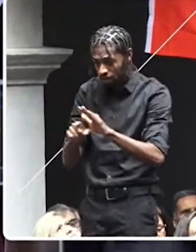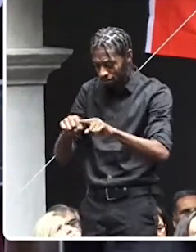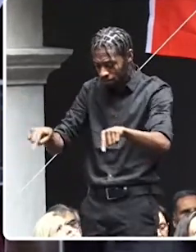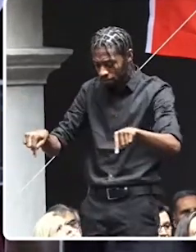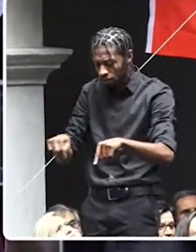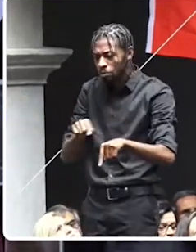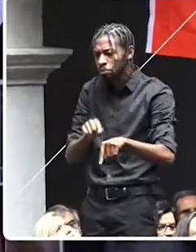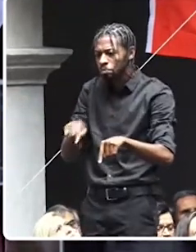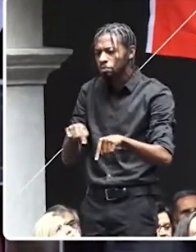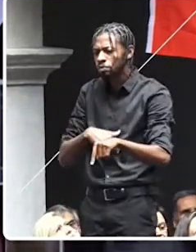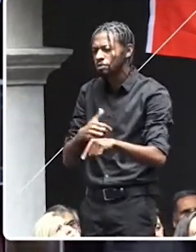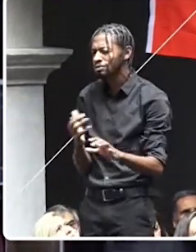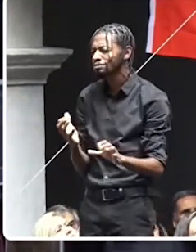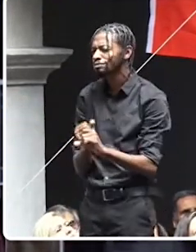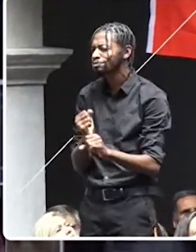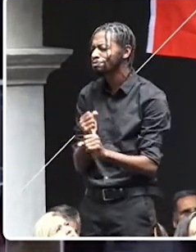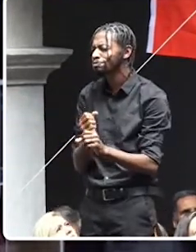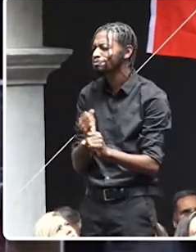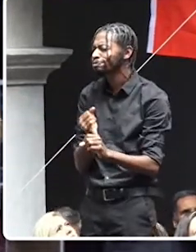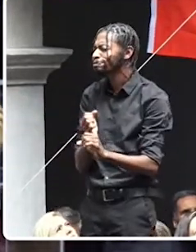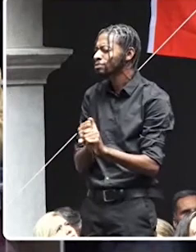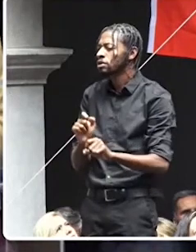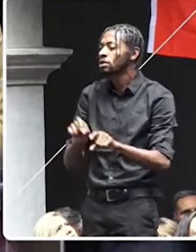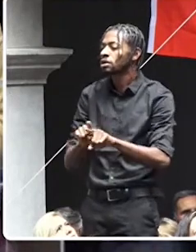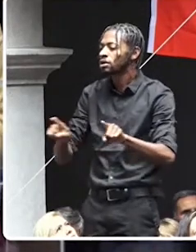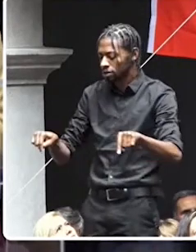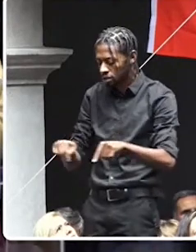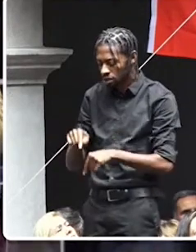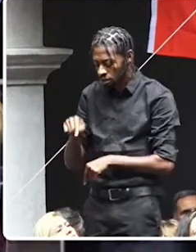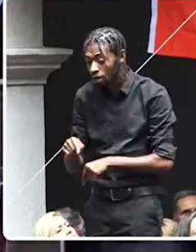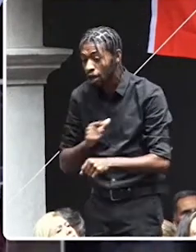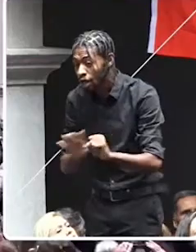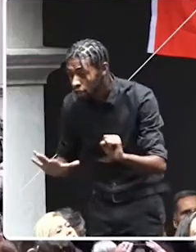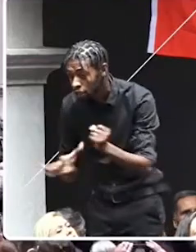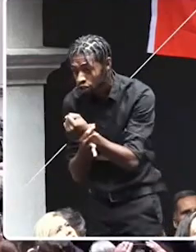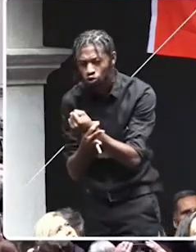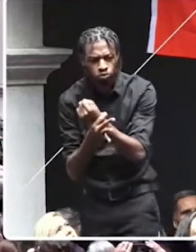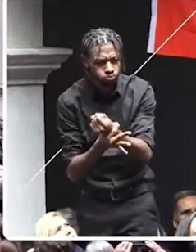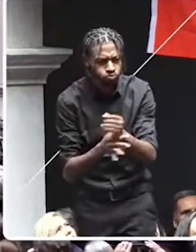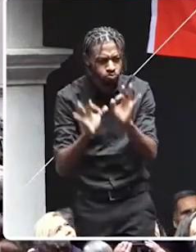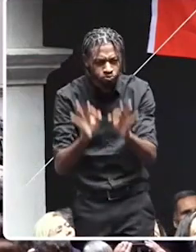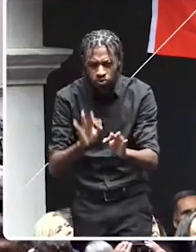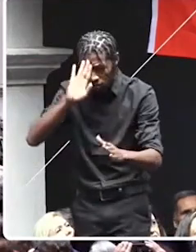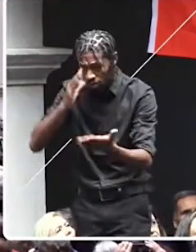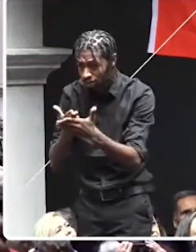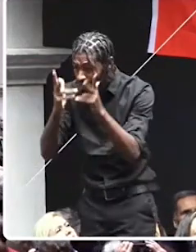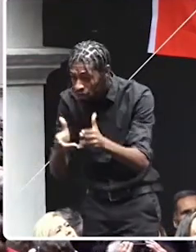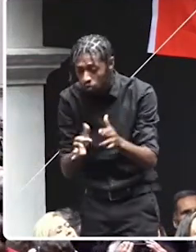de governo. As urnas eletrônicas revelaram-se seguras e confiáveis, assim como a justiça